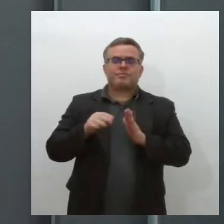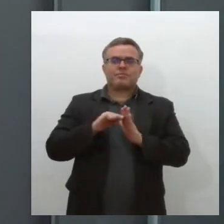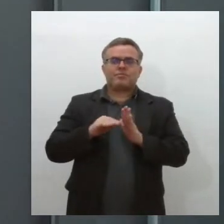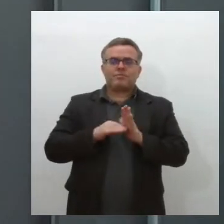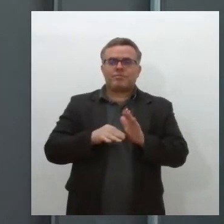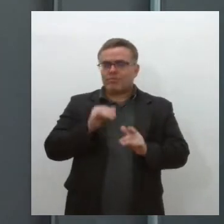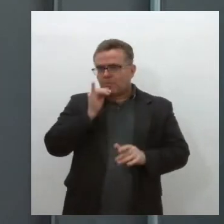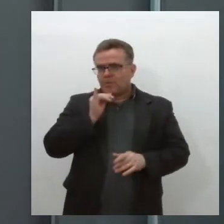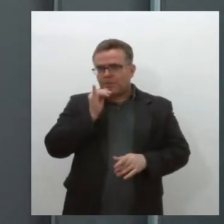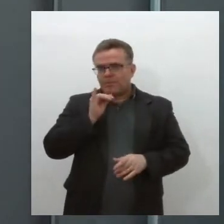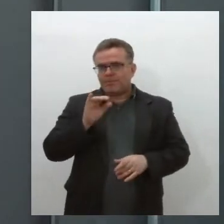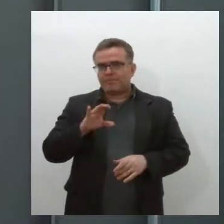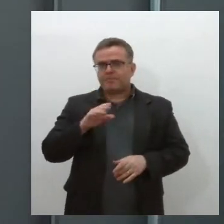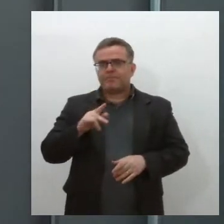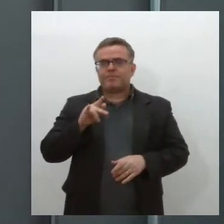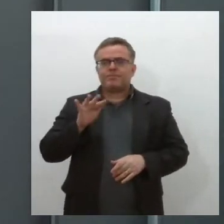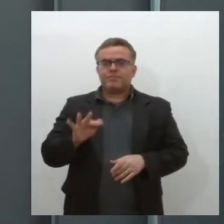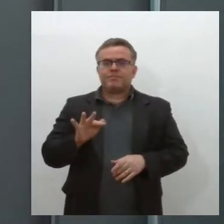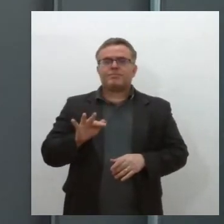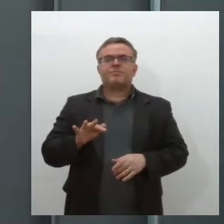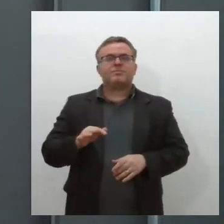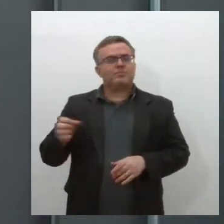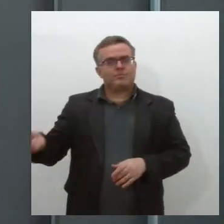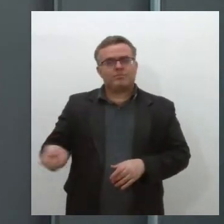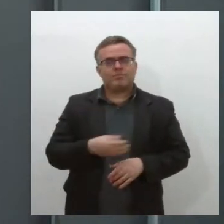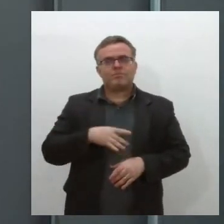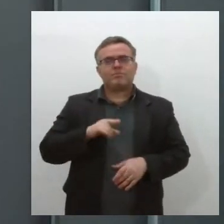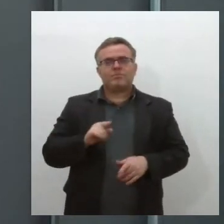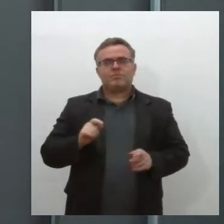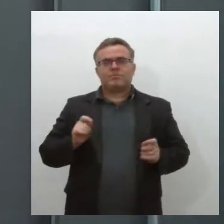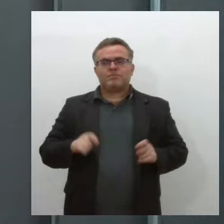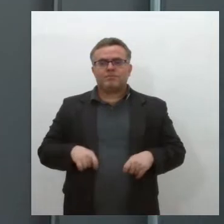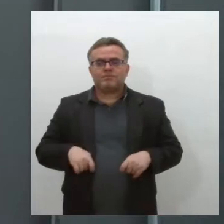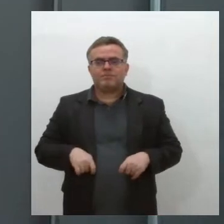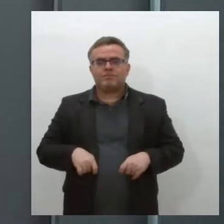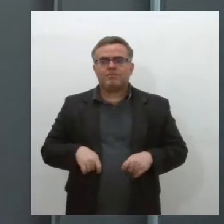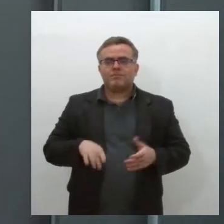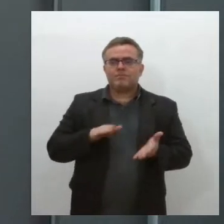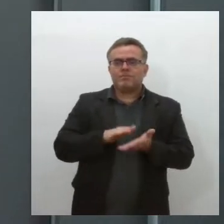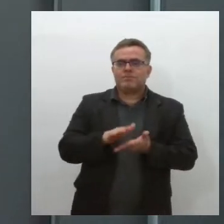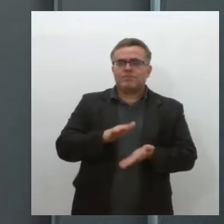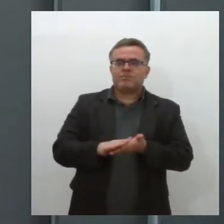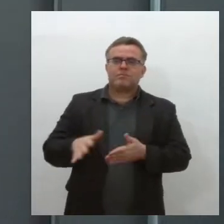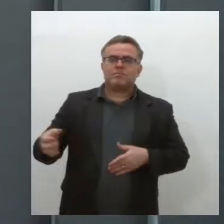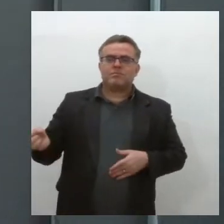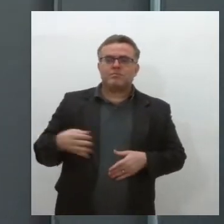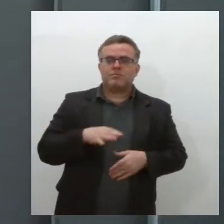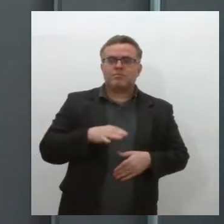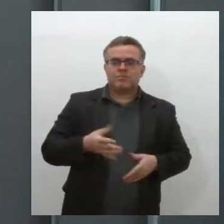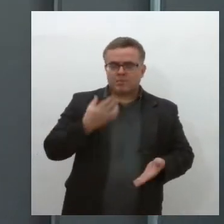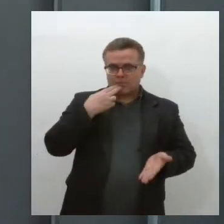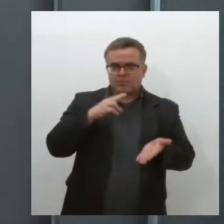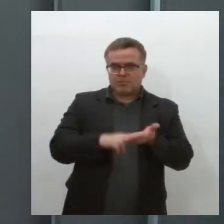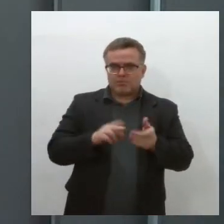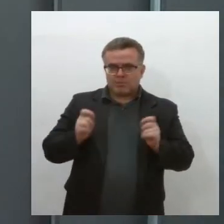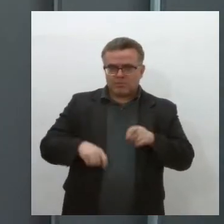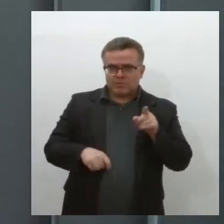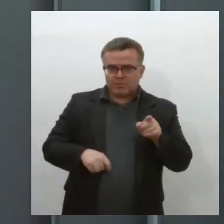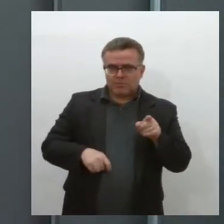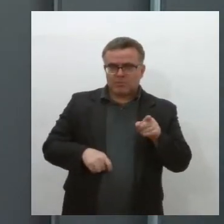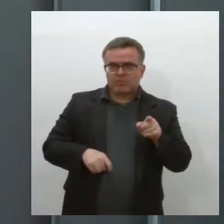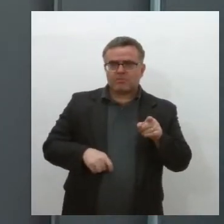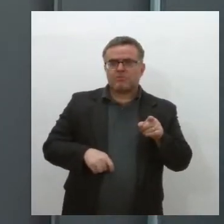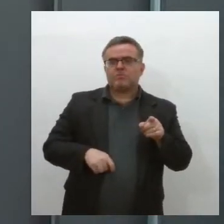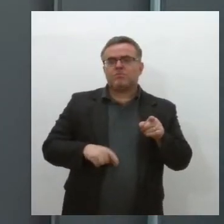com o CPF atualizado. Mas você sabia que é possível emitir ou atualizar o CPF em uma agência dos Correios? Bem, quem